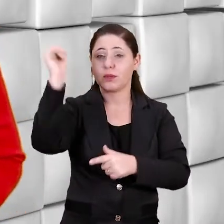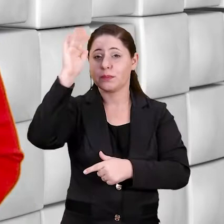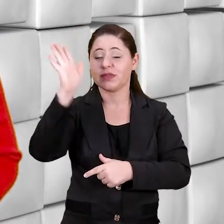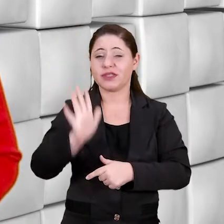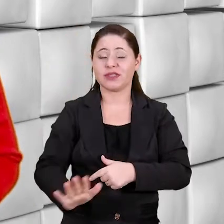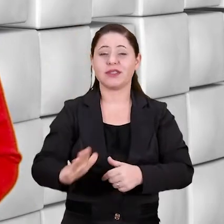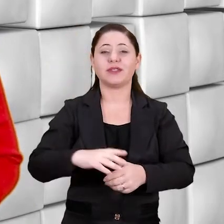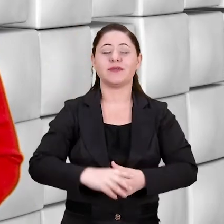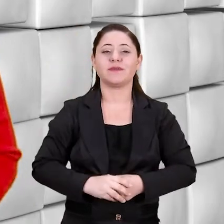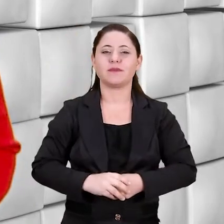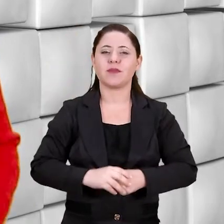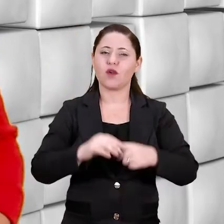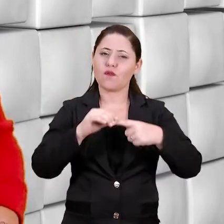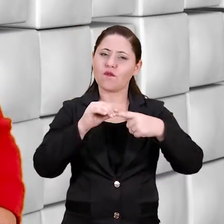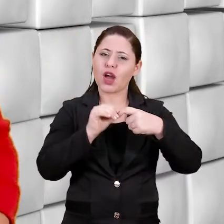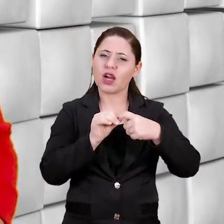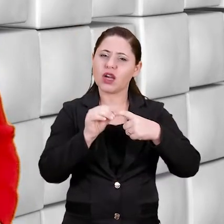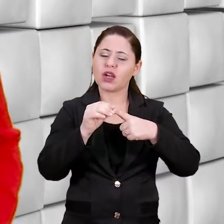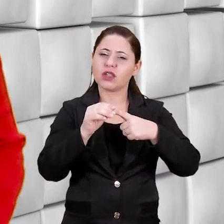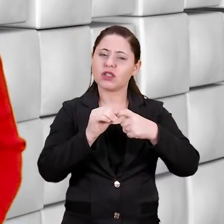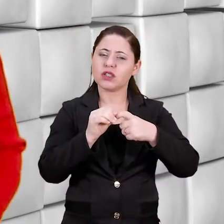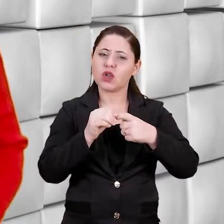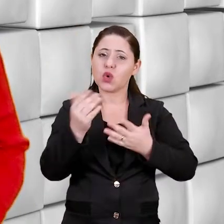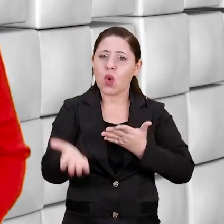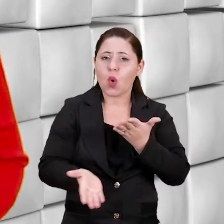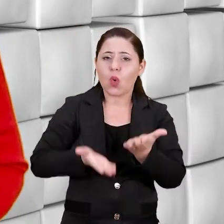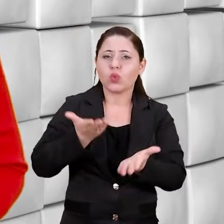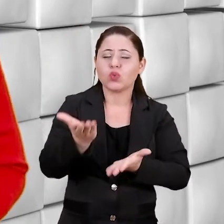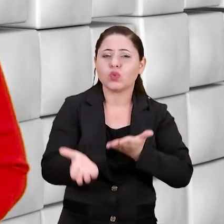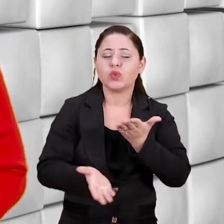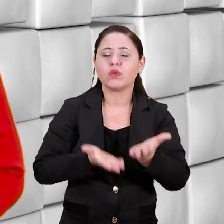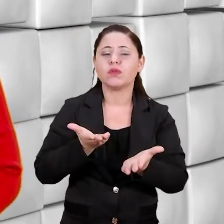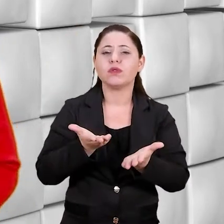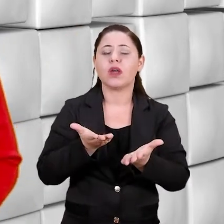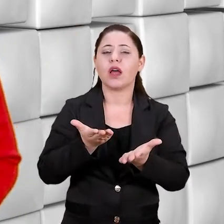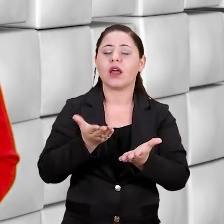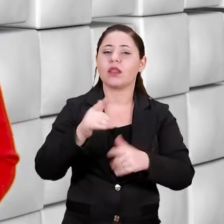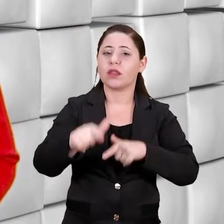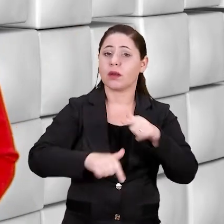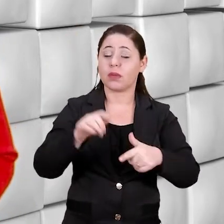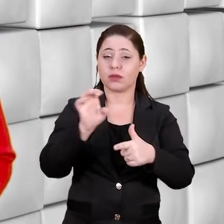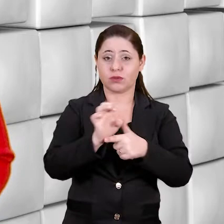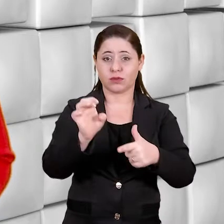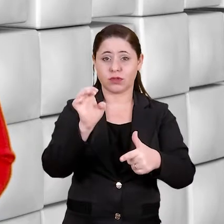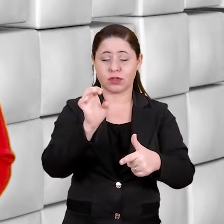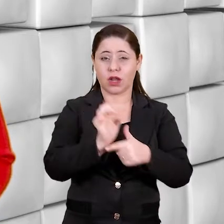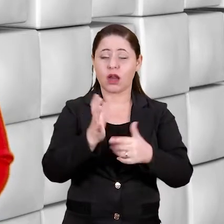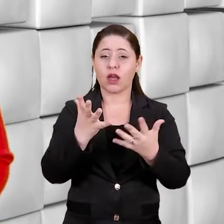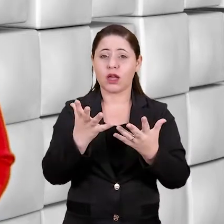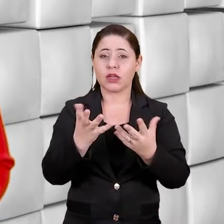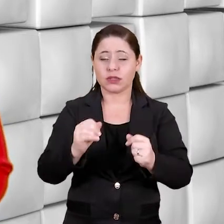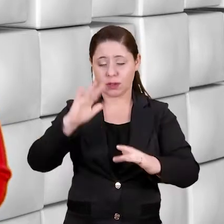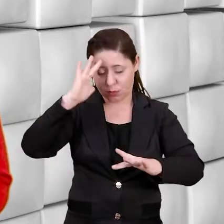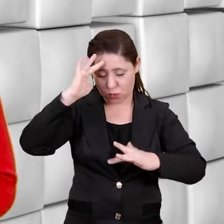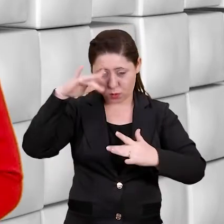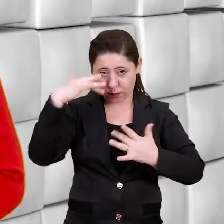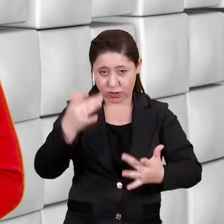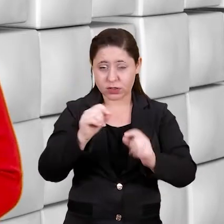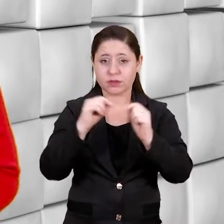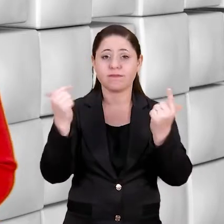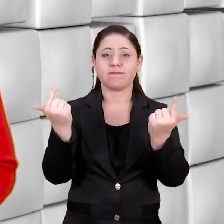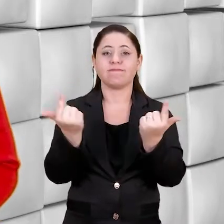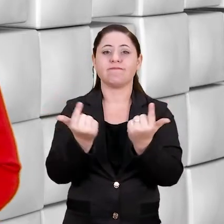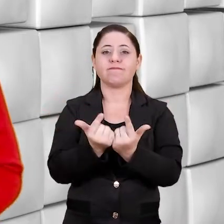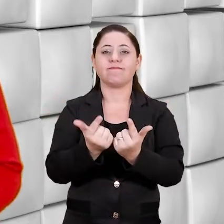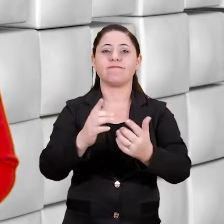Estado brasileiro, fisioterapeutas e terapeutas ocupacionais que atuam no Estado recebem